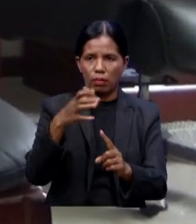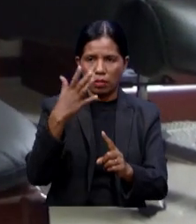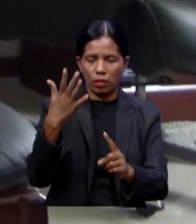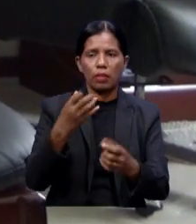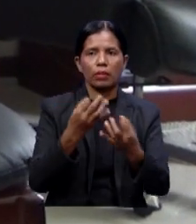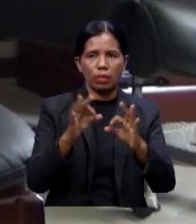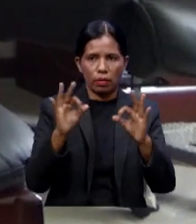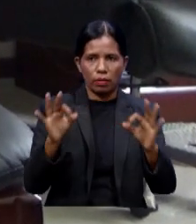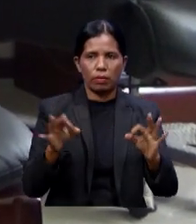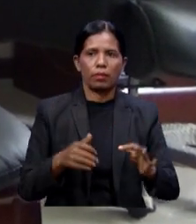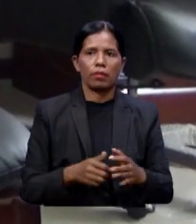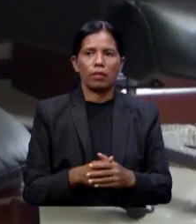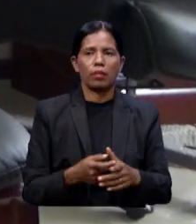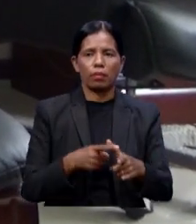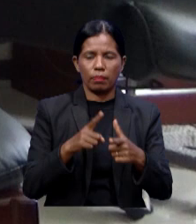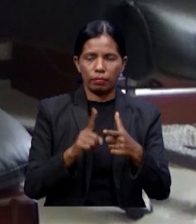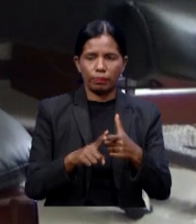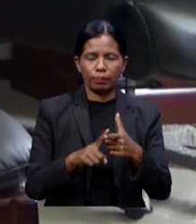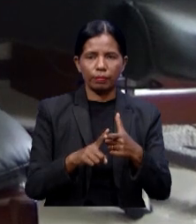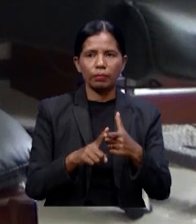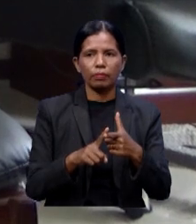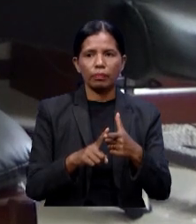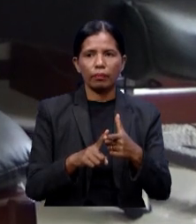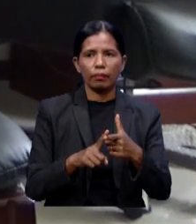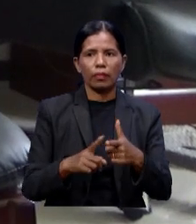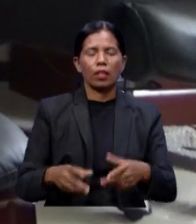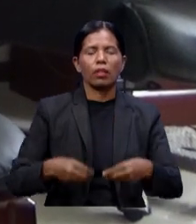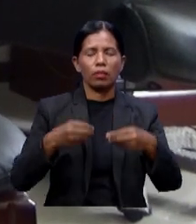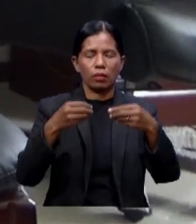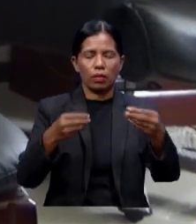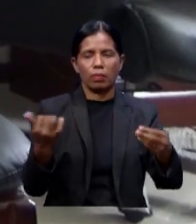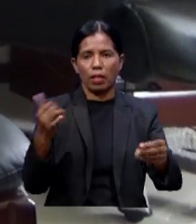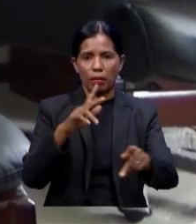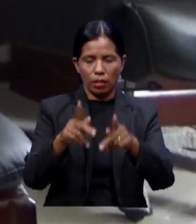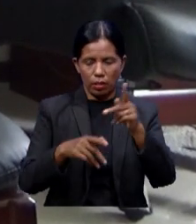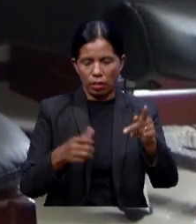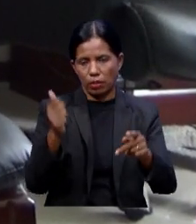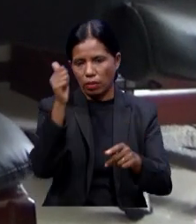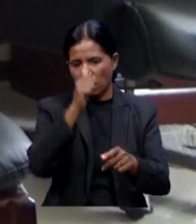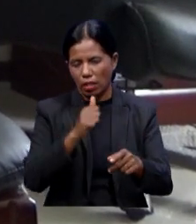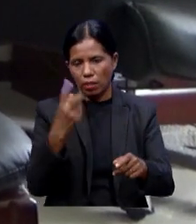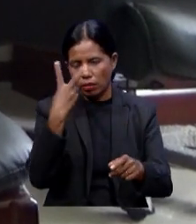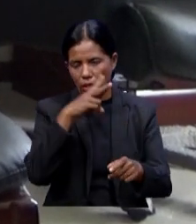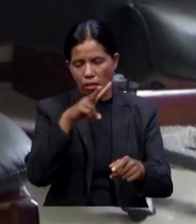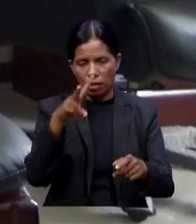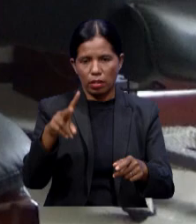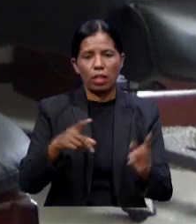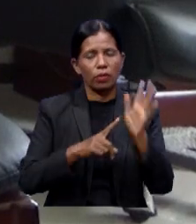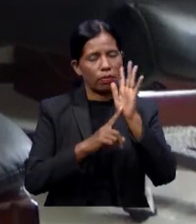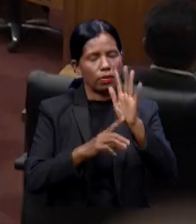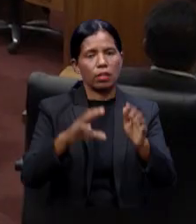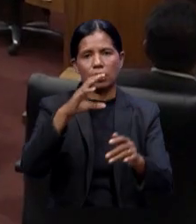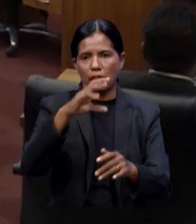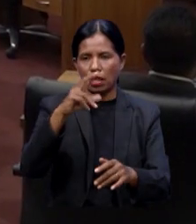hoto pois maka entrega bai hasil auditori se hato fila fal bai CNE dia